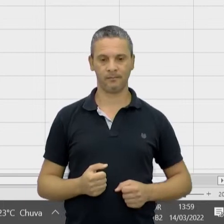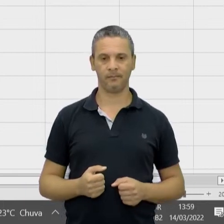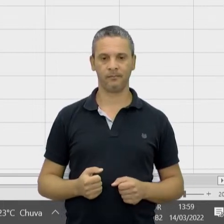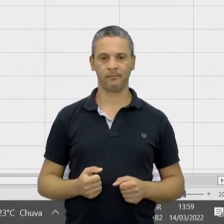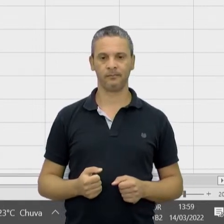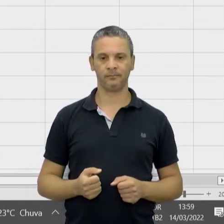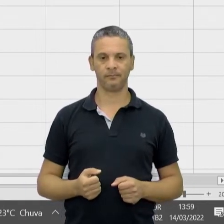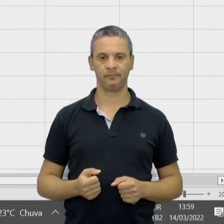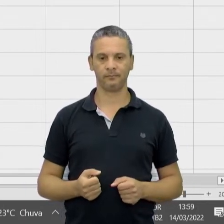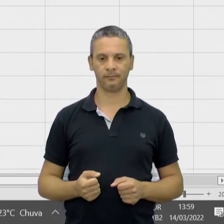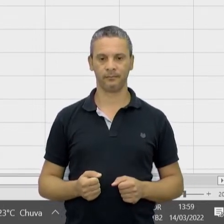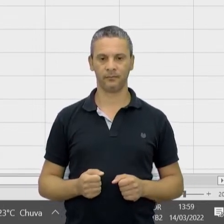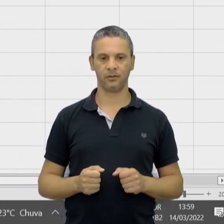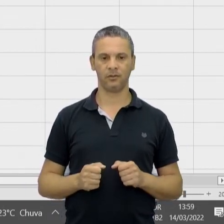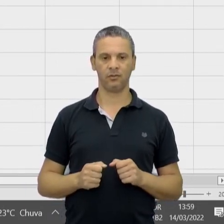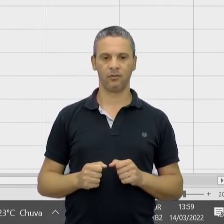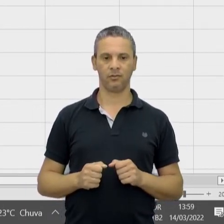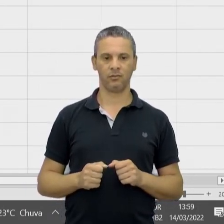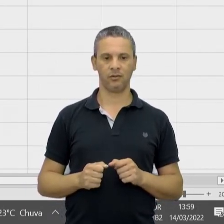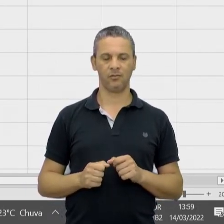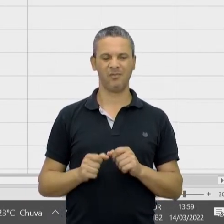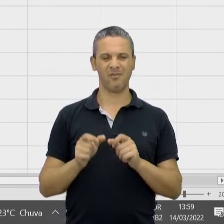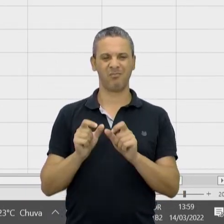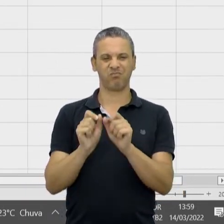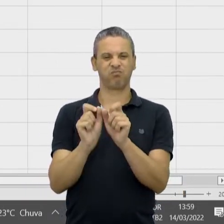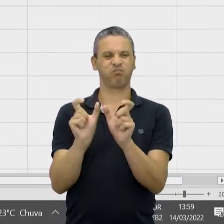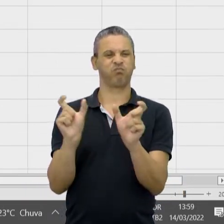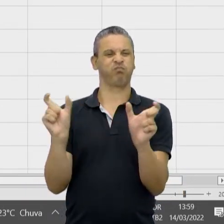Aí eu achei que ficou muito grande, eu vou diminuir isso aqui, ó.